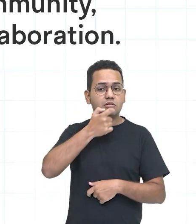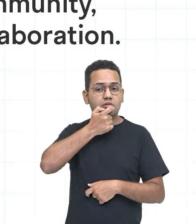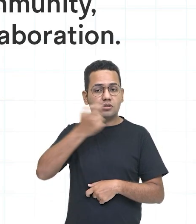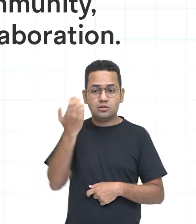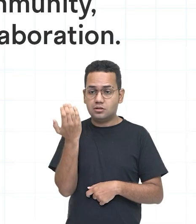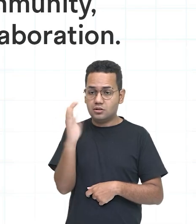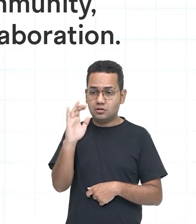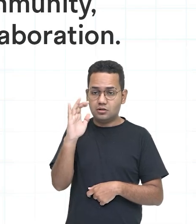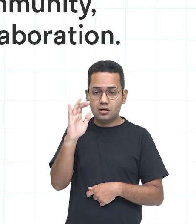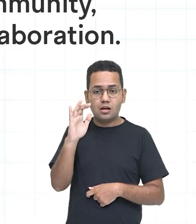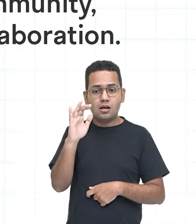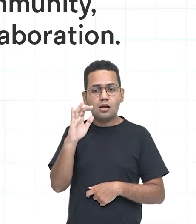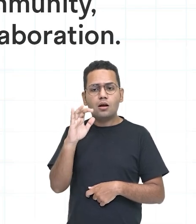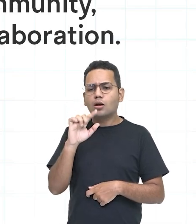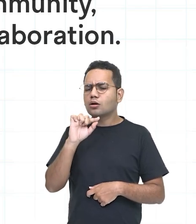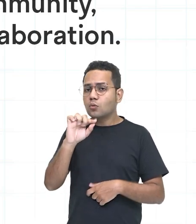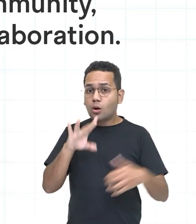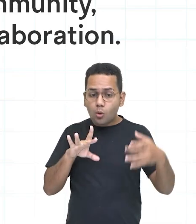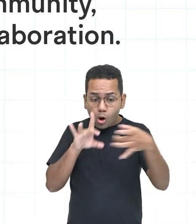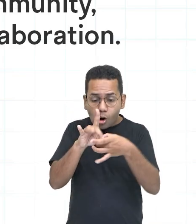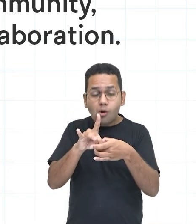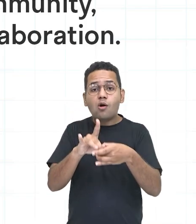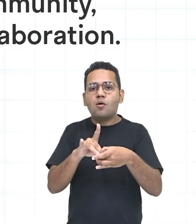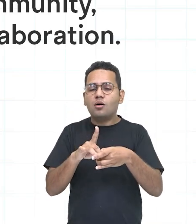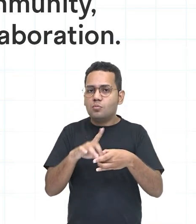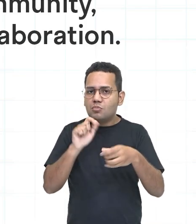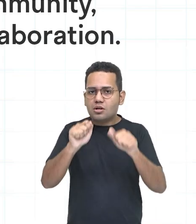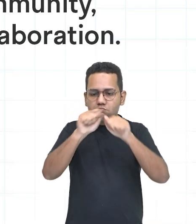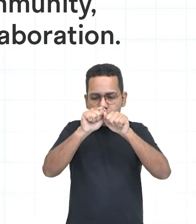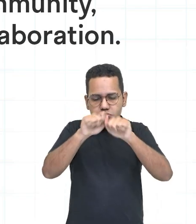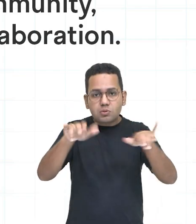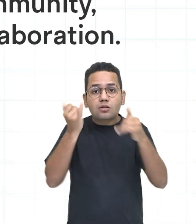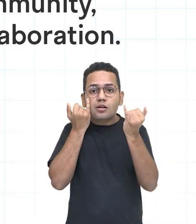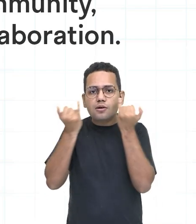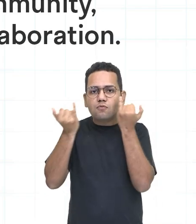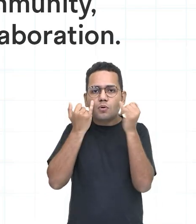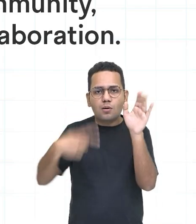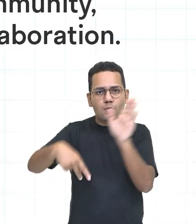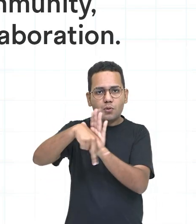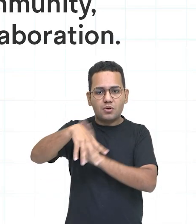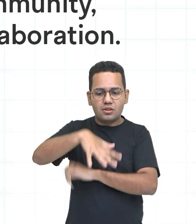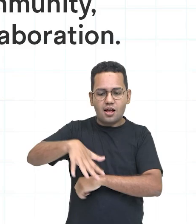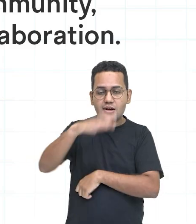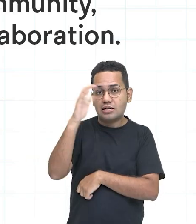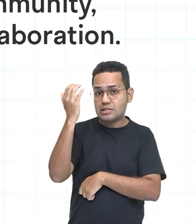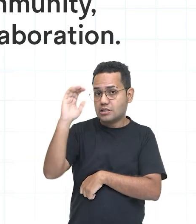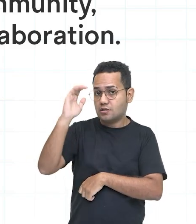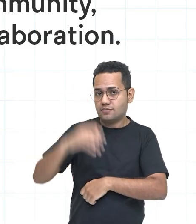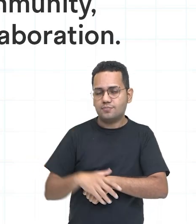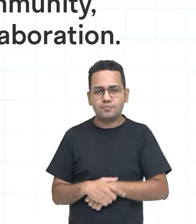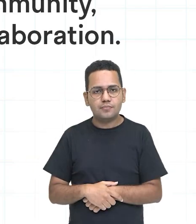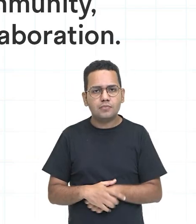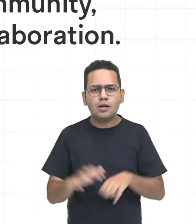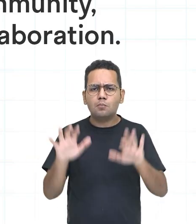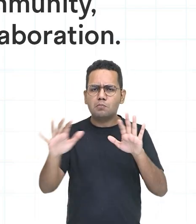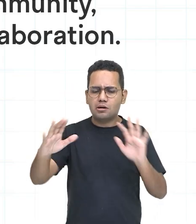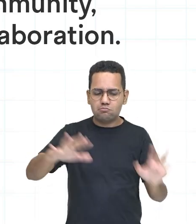todo mundo para compartilhar conhecimento da comunidade científica. Tá? Então, toda a comunicação global